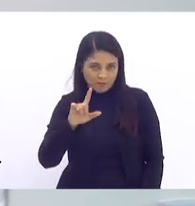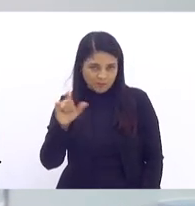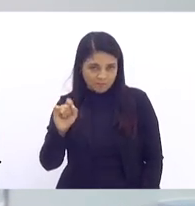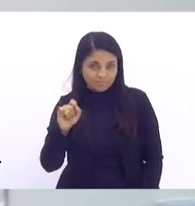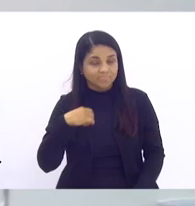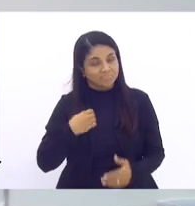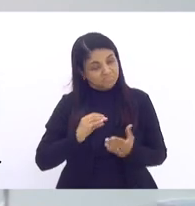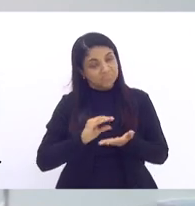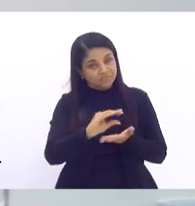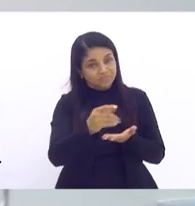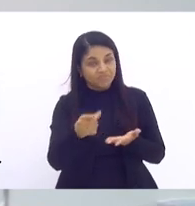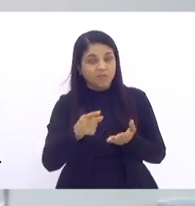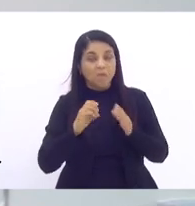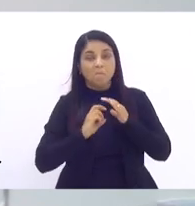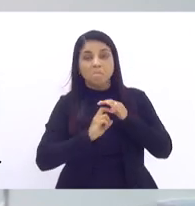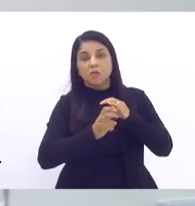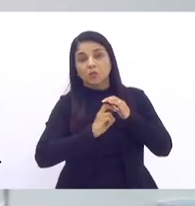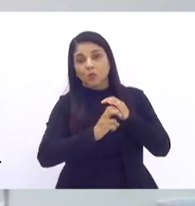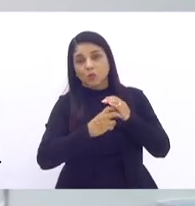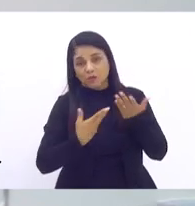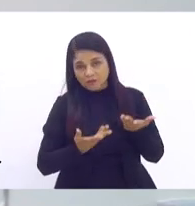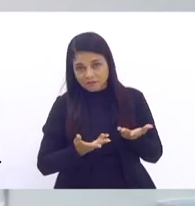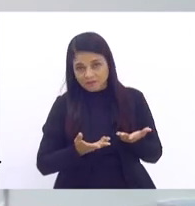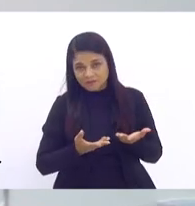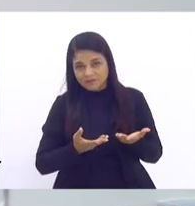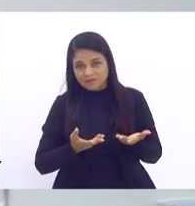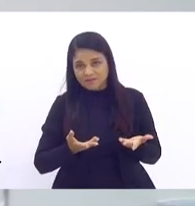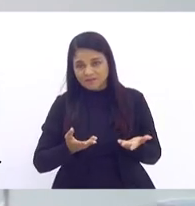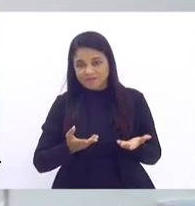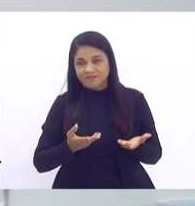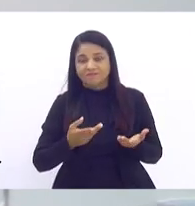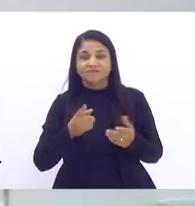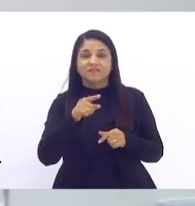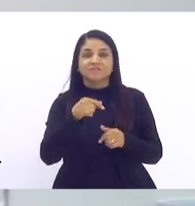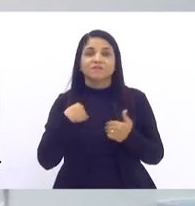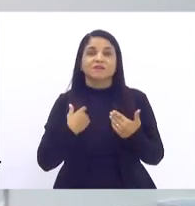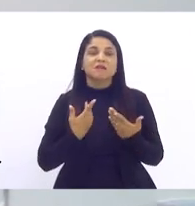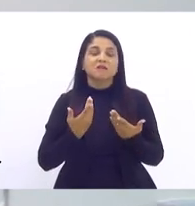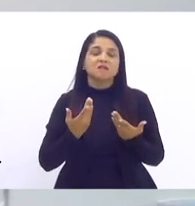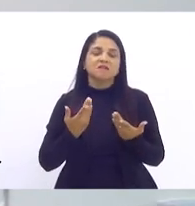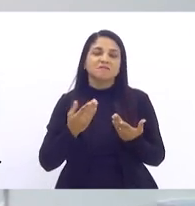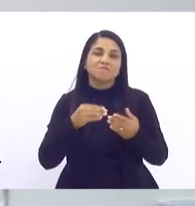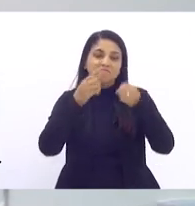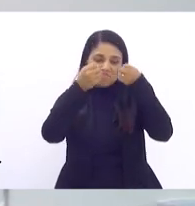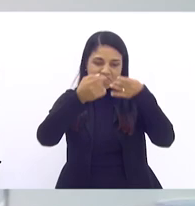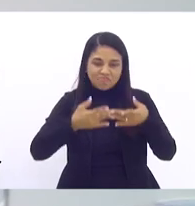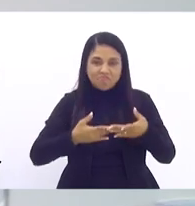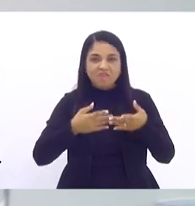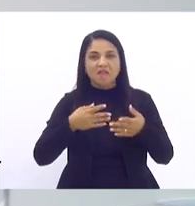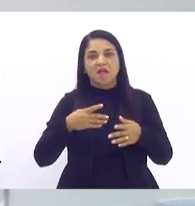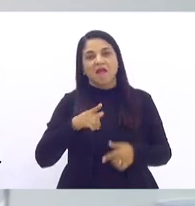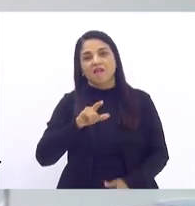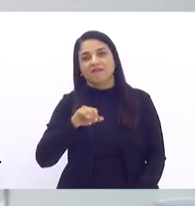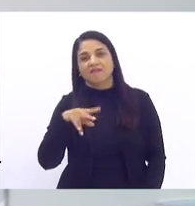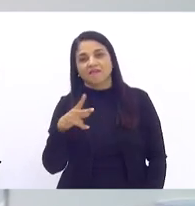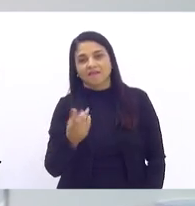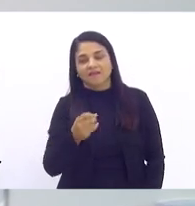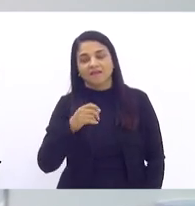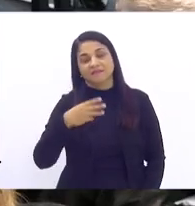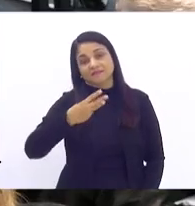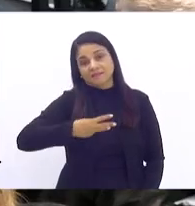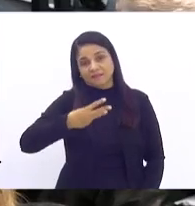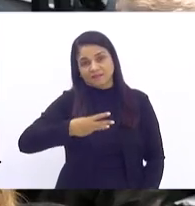a nossa história no Rio de Janeiro é só para te contextualizar sobre esse assunto da linha três do metrô Obrigado Deputado